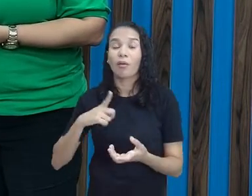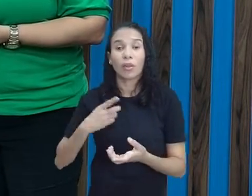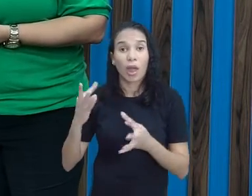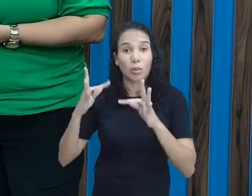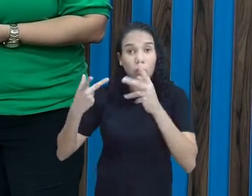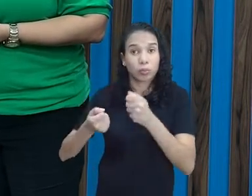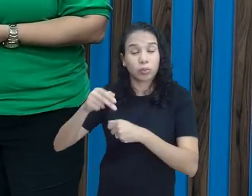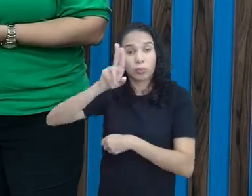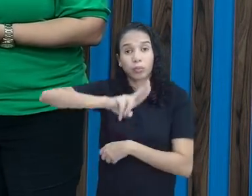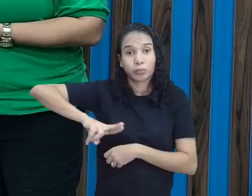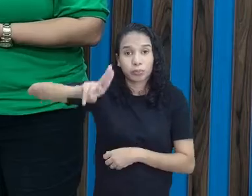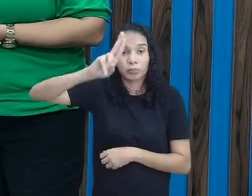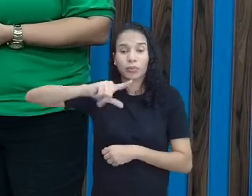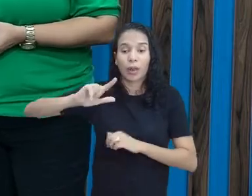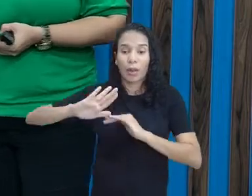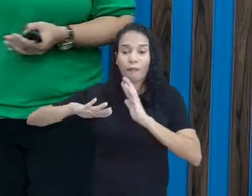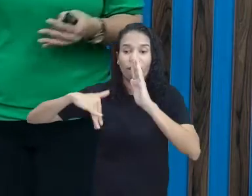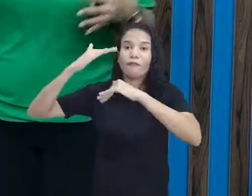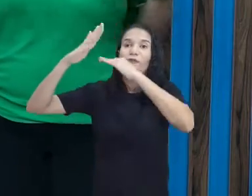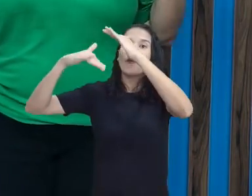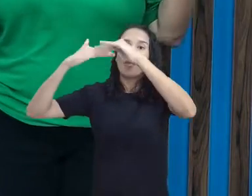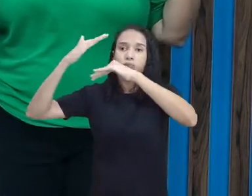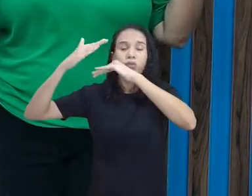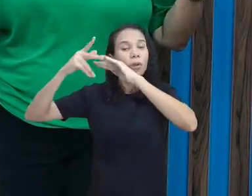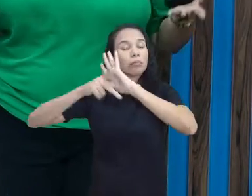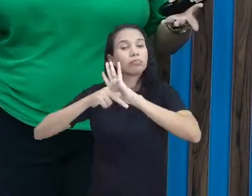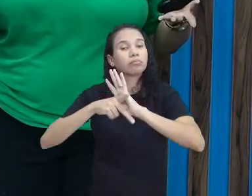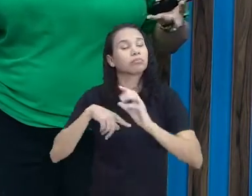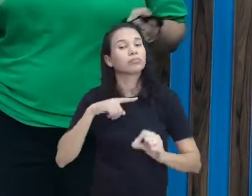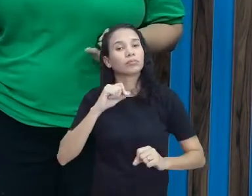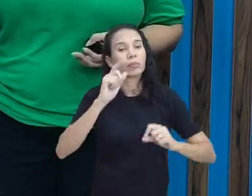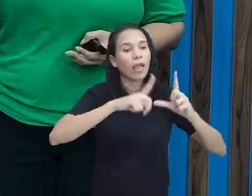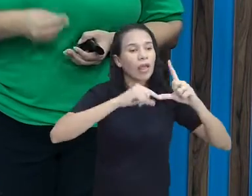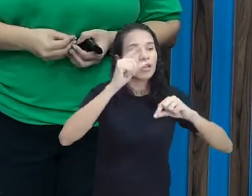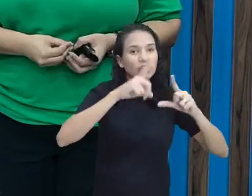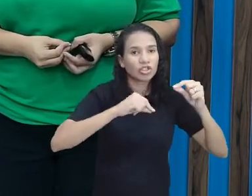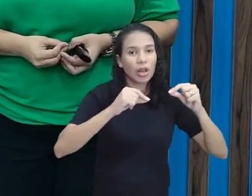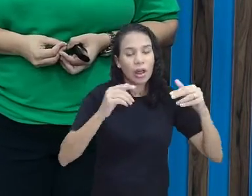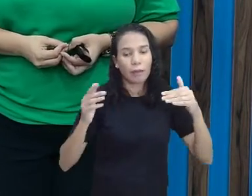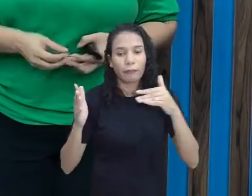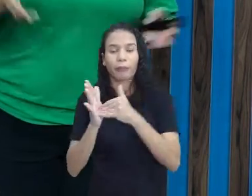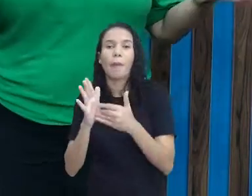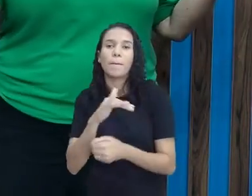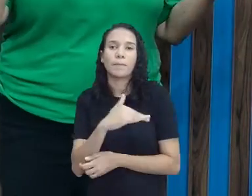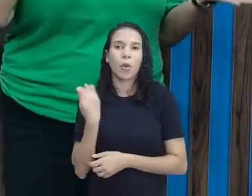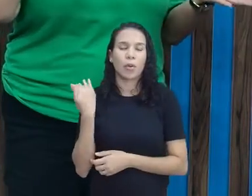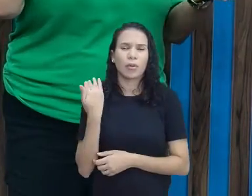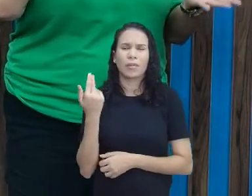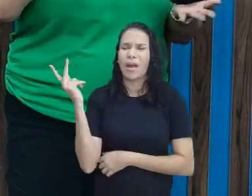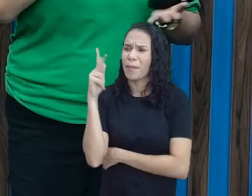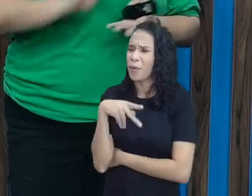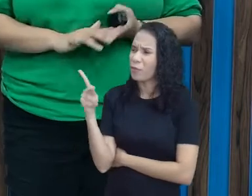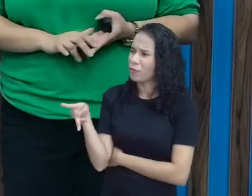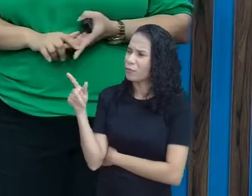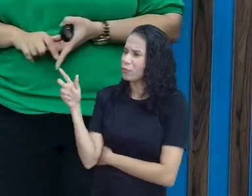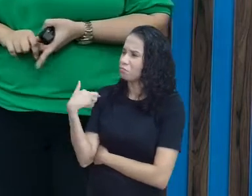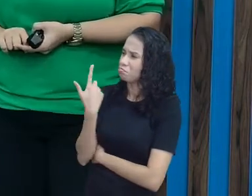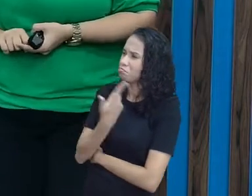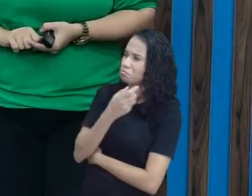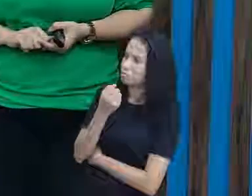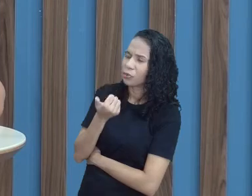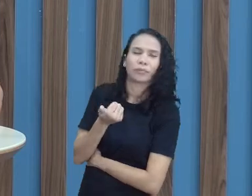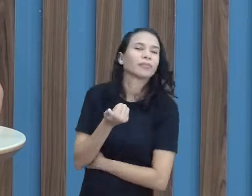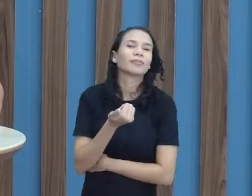é consumido, a evolução, né, ocorre essa evolução da estrela para o final da vida dela. Professora Isabel, como estamos